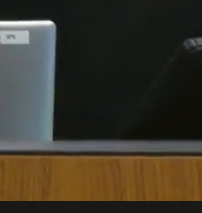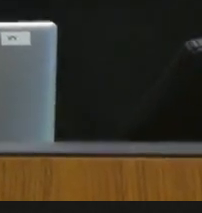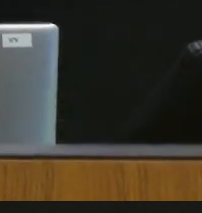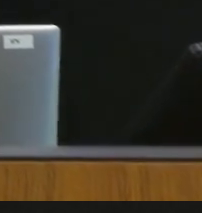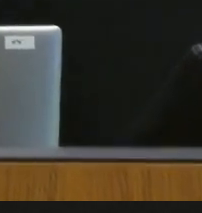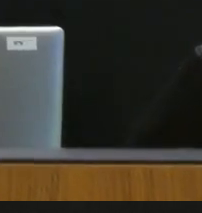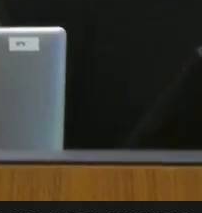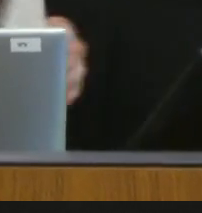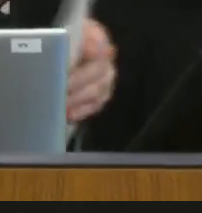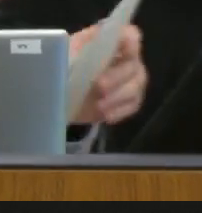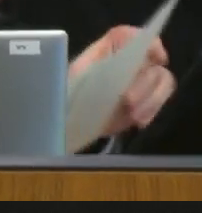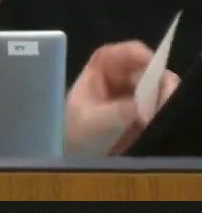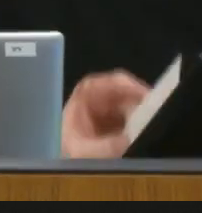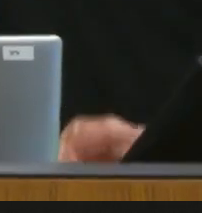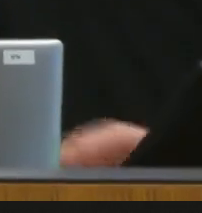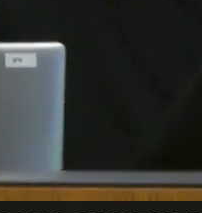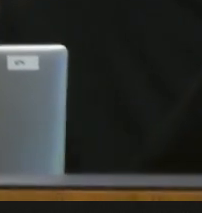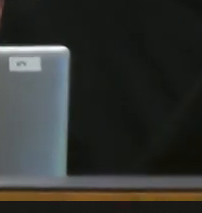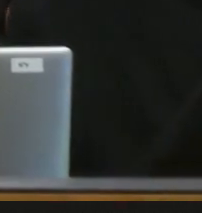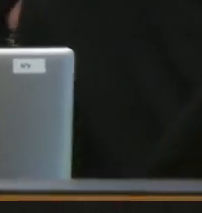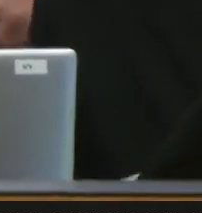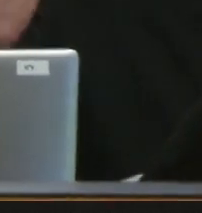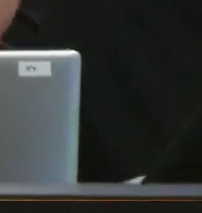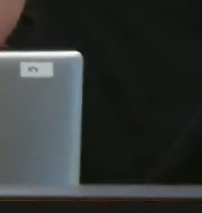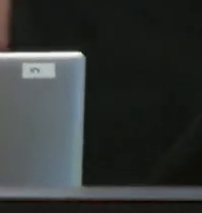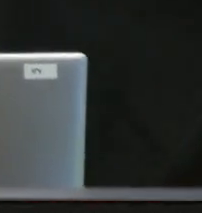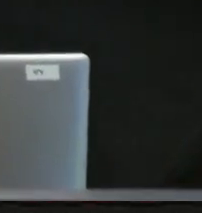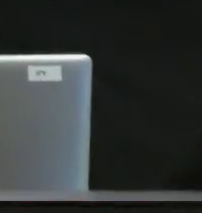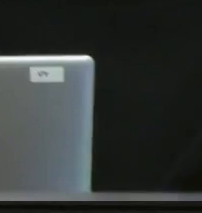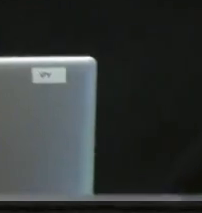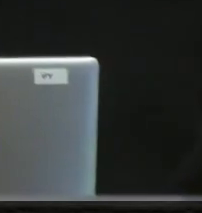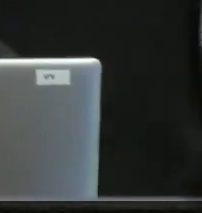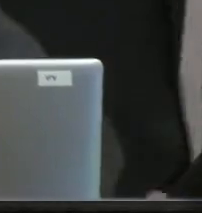discutir e votar proposições da comissão o